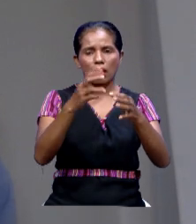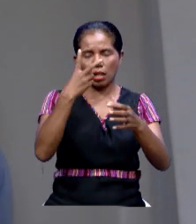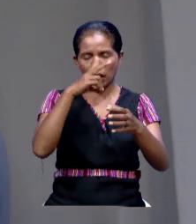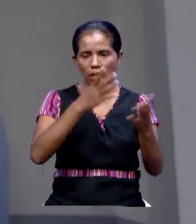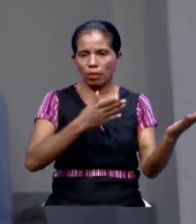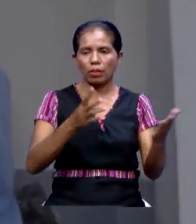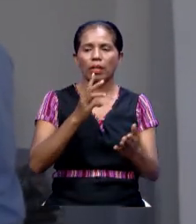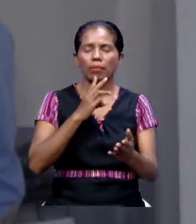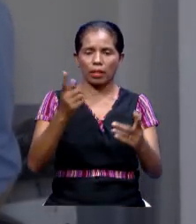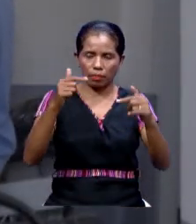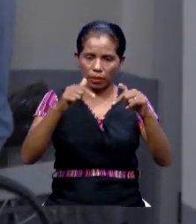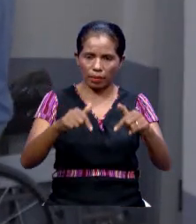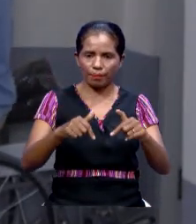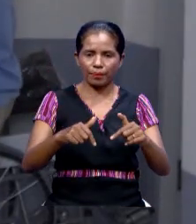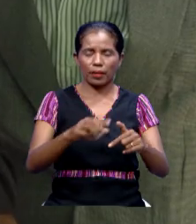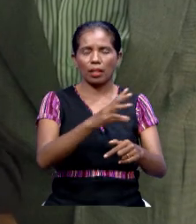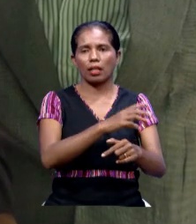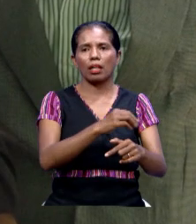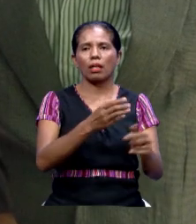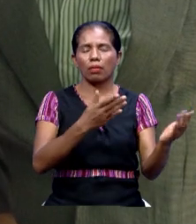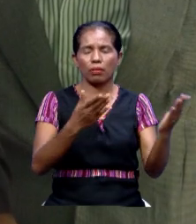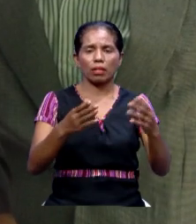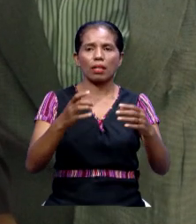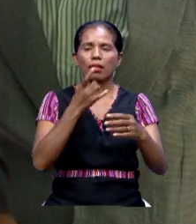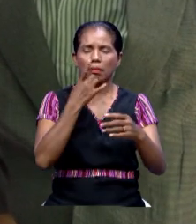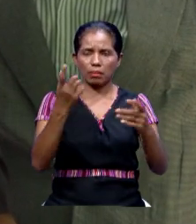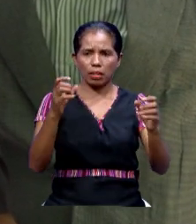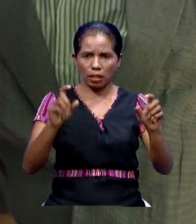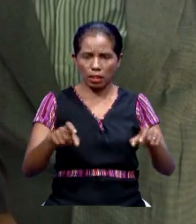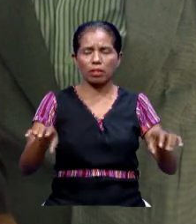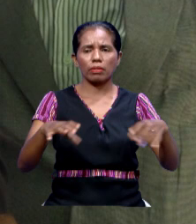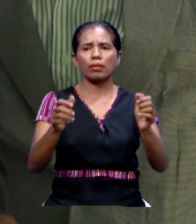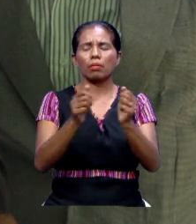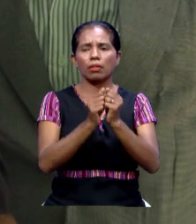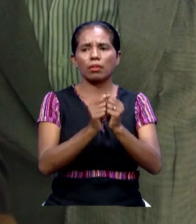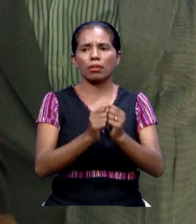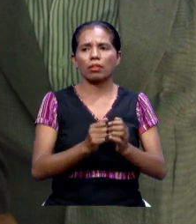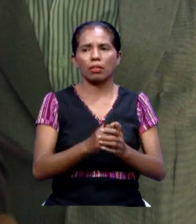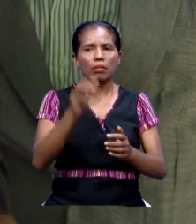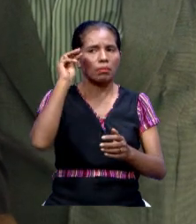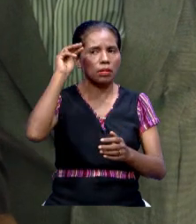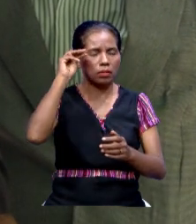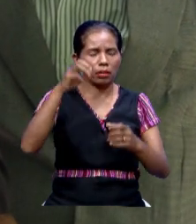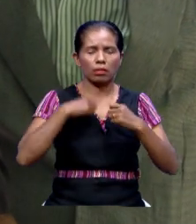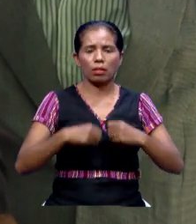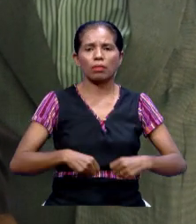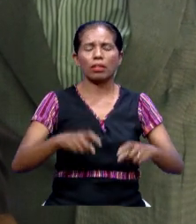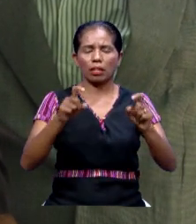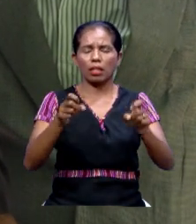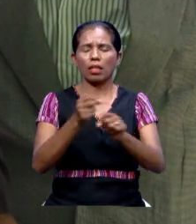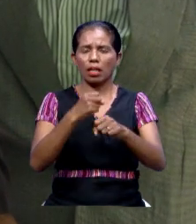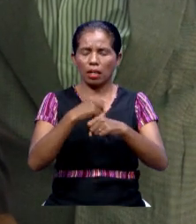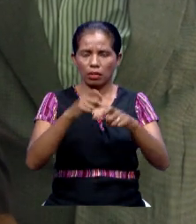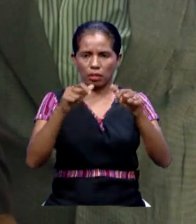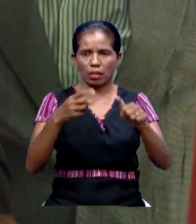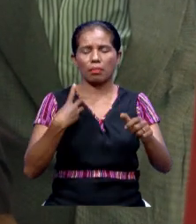mai, ira ne tem que serviço hamutu. Mas bem, infelizmente, da rua, o Ministério da Saúde tem que halo ira ne. Ami